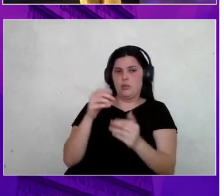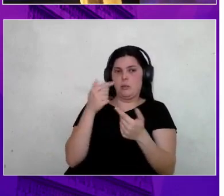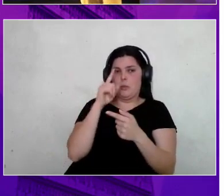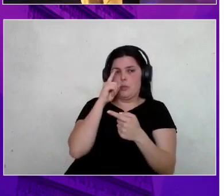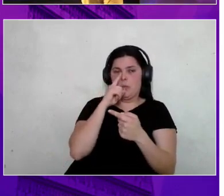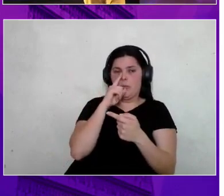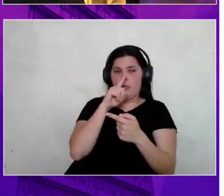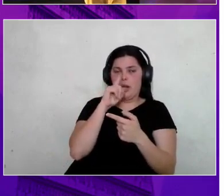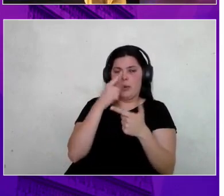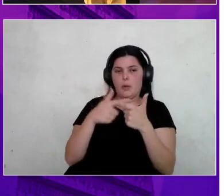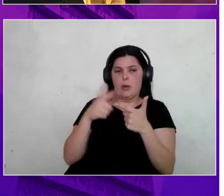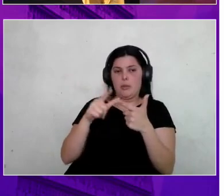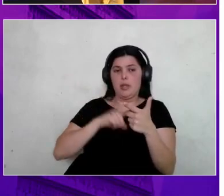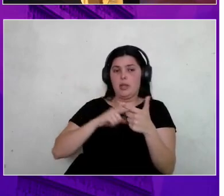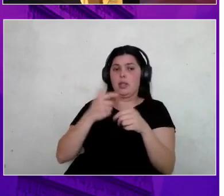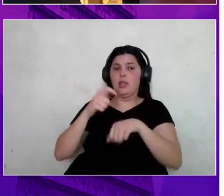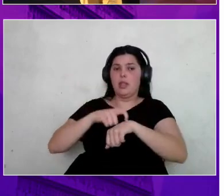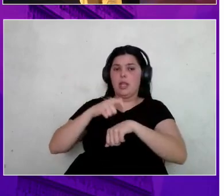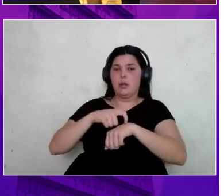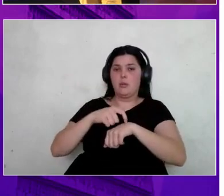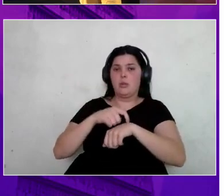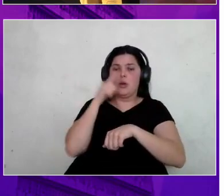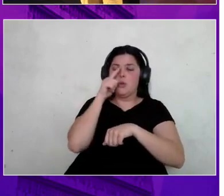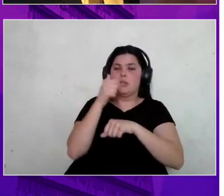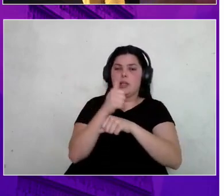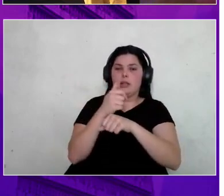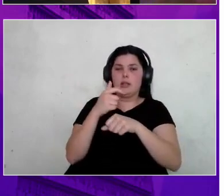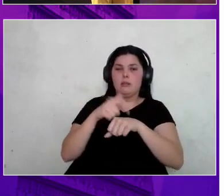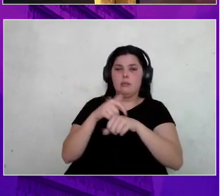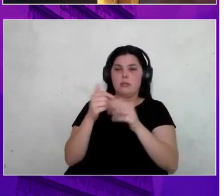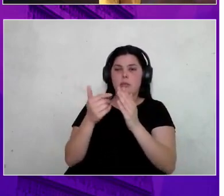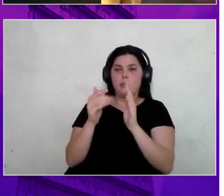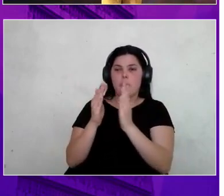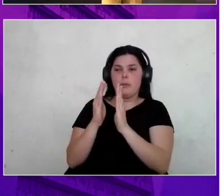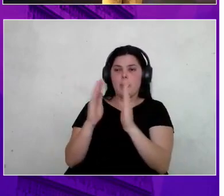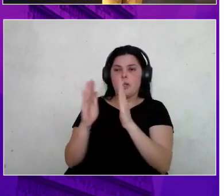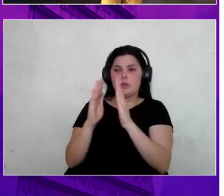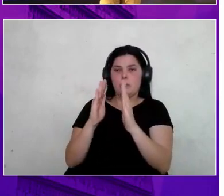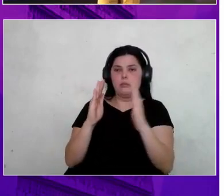tempo muito maior do que o envio normal teria.